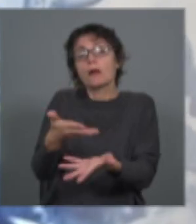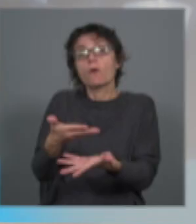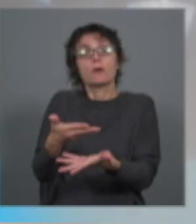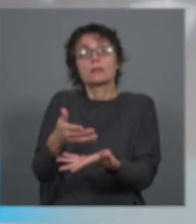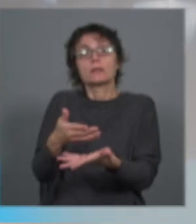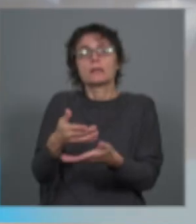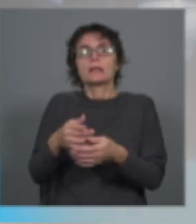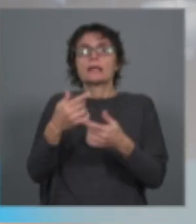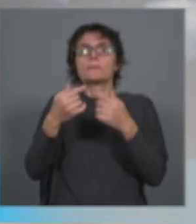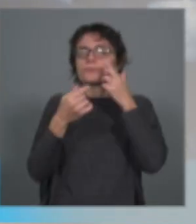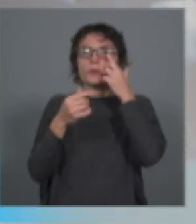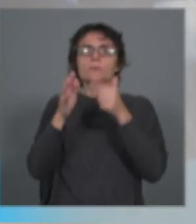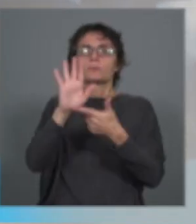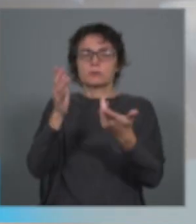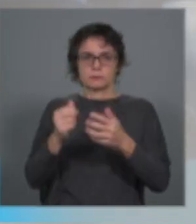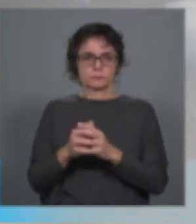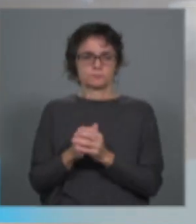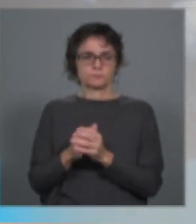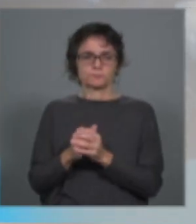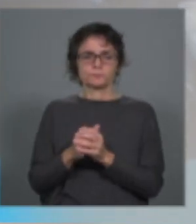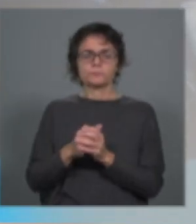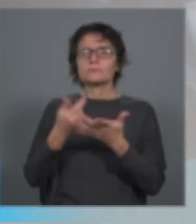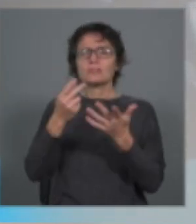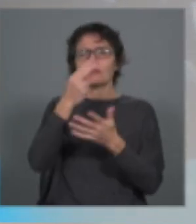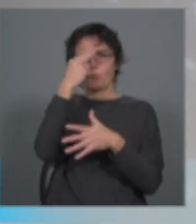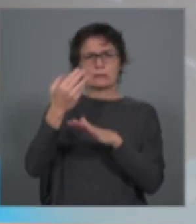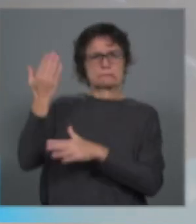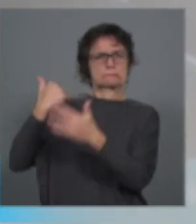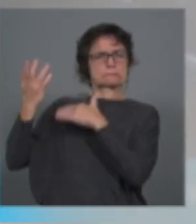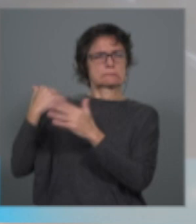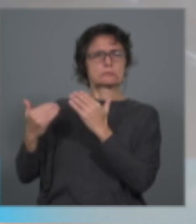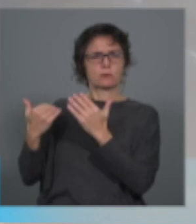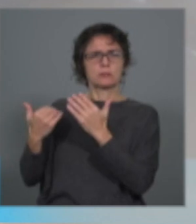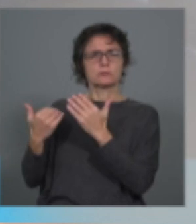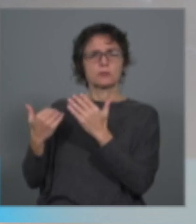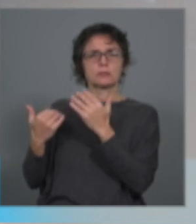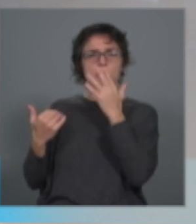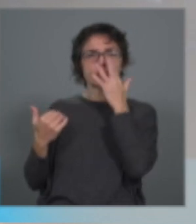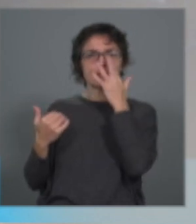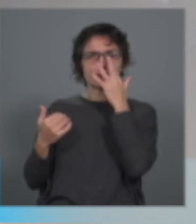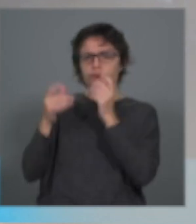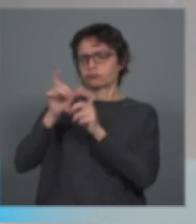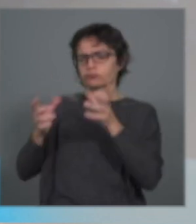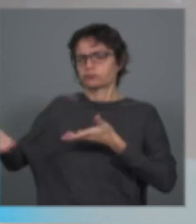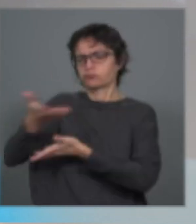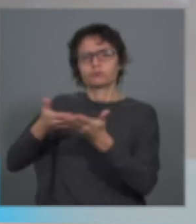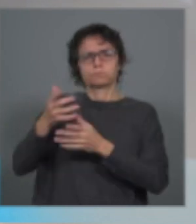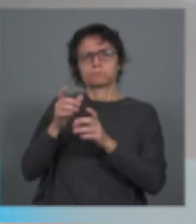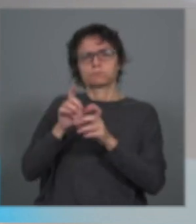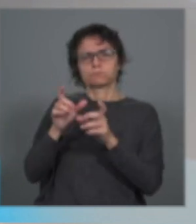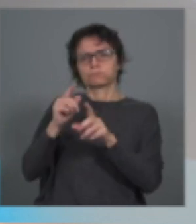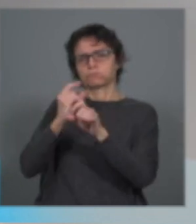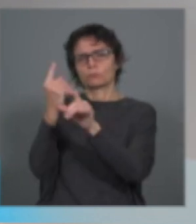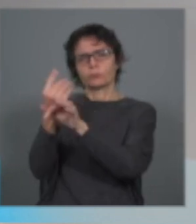olhar para a história dos vários povos que conhecemos, e é evidente que não conhecemos de todos, porque já houve umas dezenas ou umas centenas de